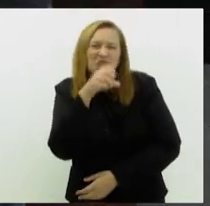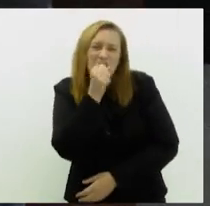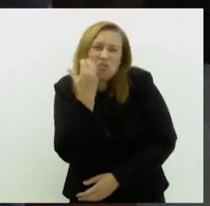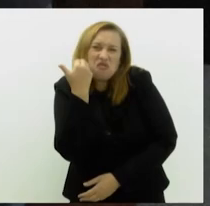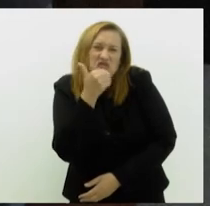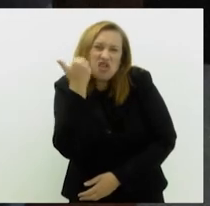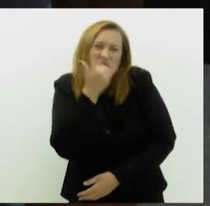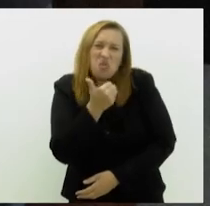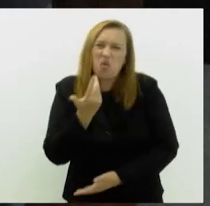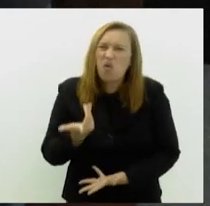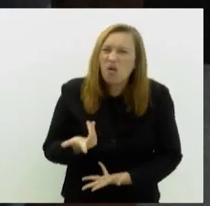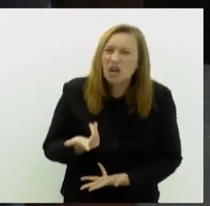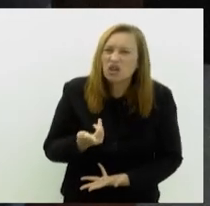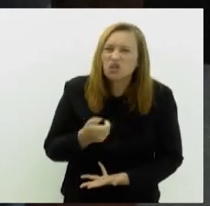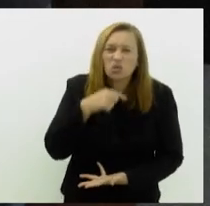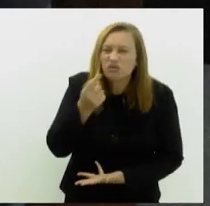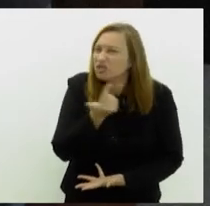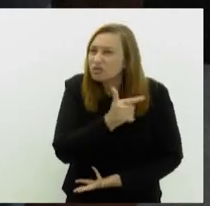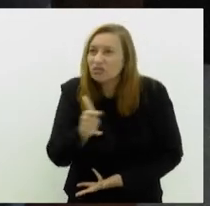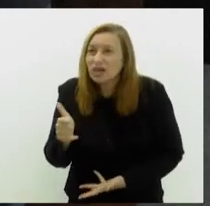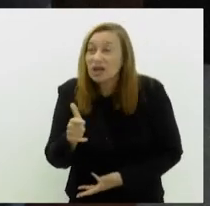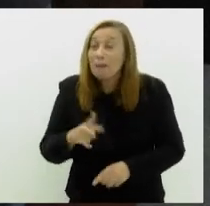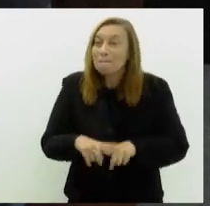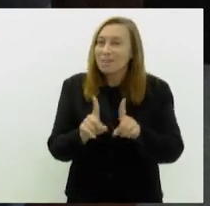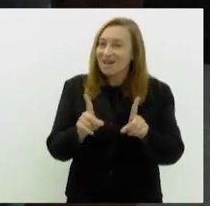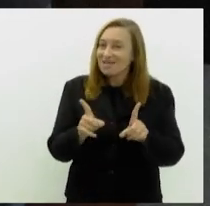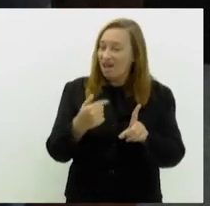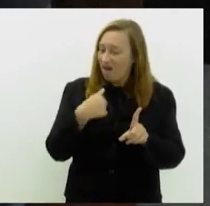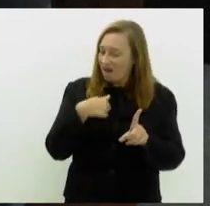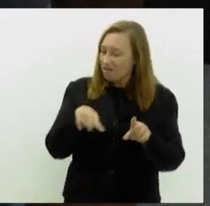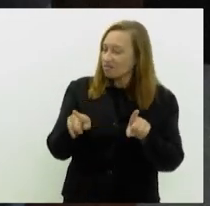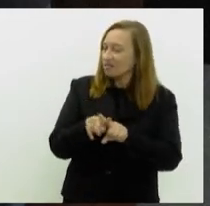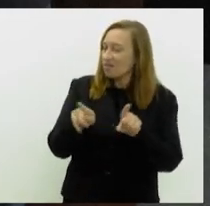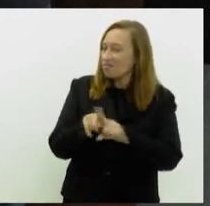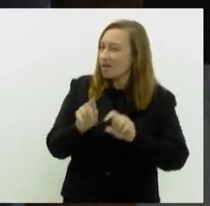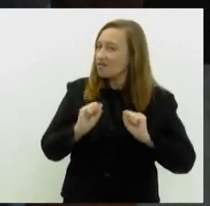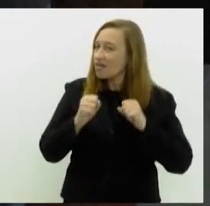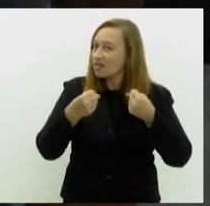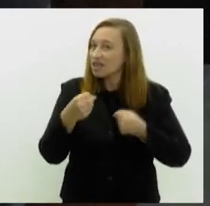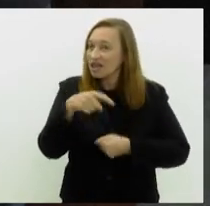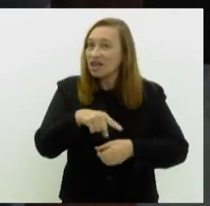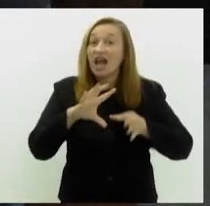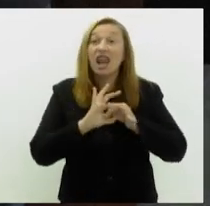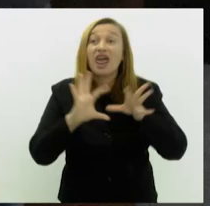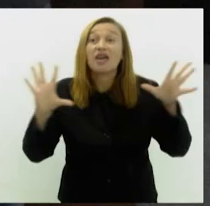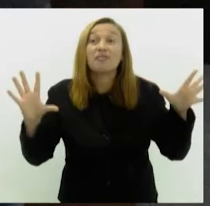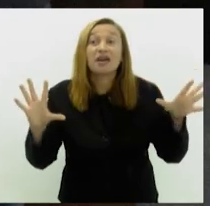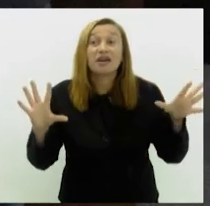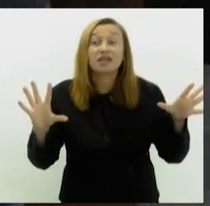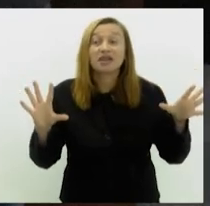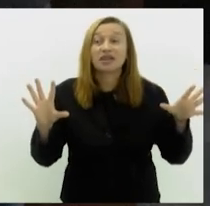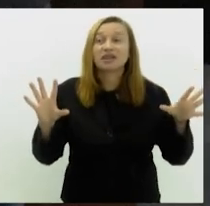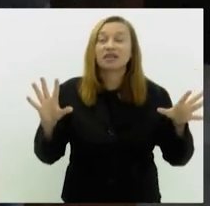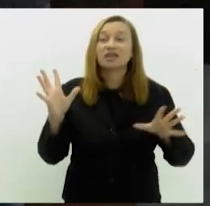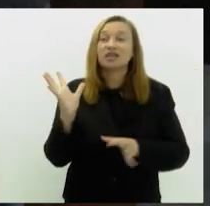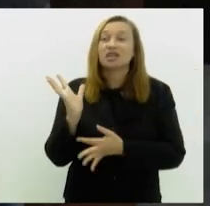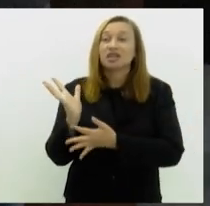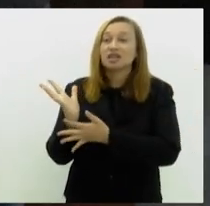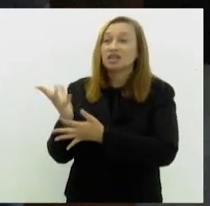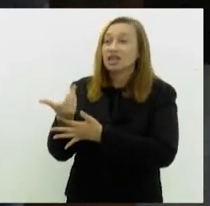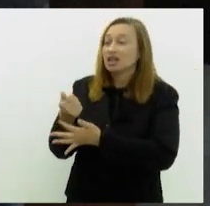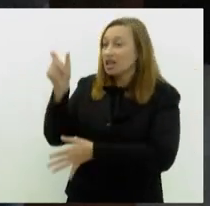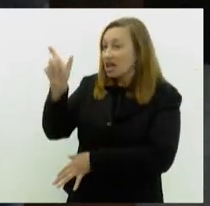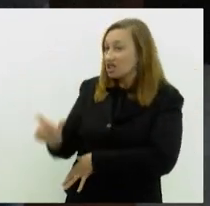vergonha, sem dúvida nenhuma, mas que eu também quero defender aqui a liberdade daquela artista, né, de